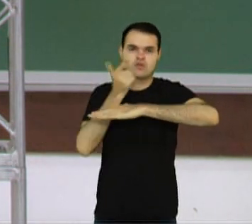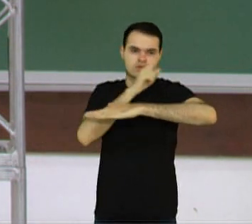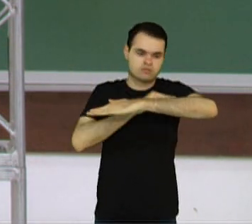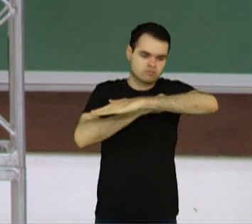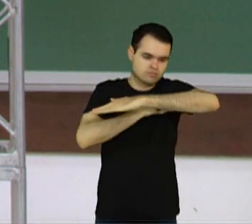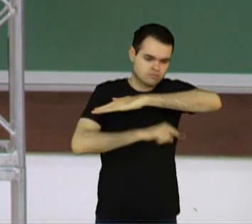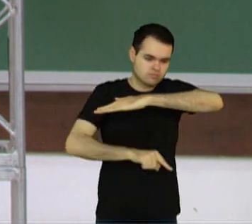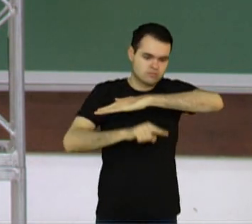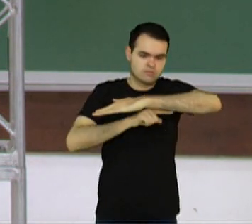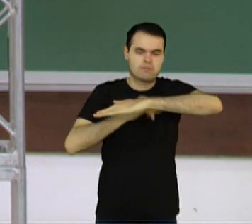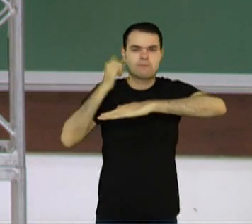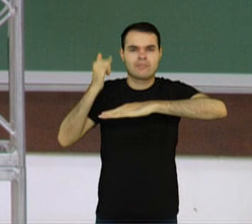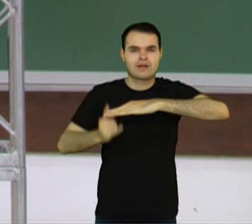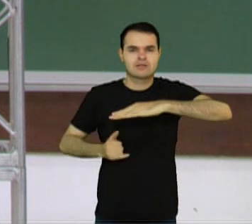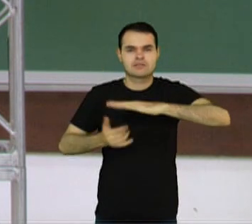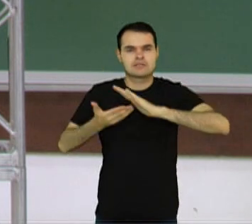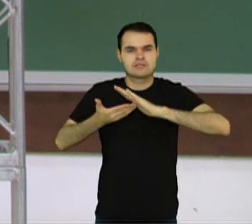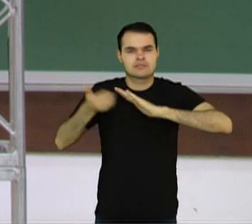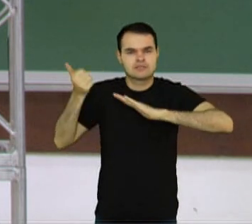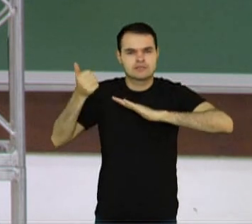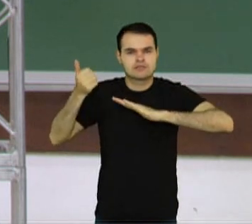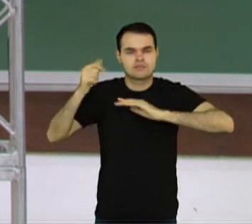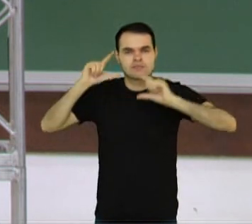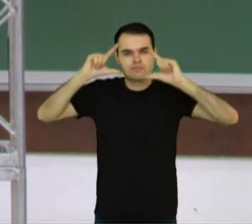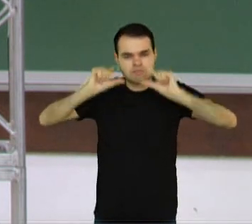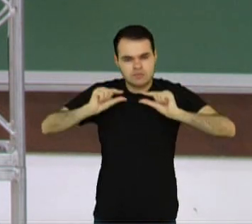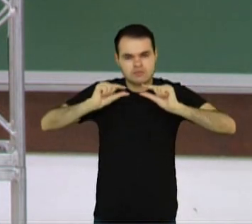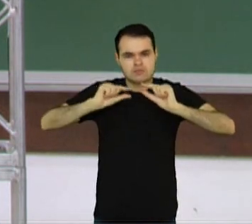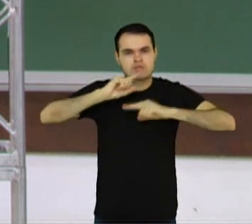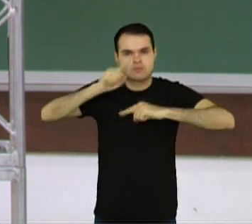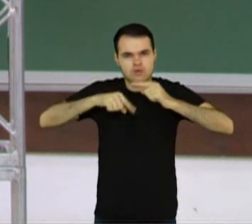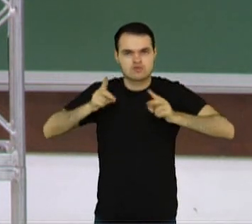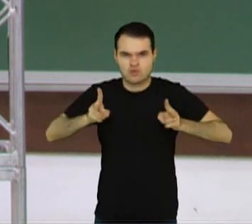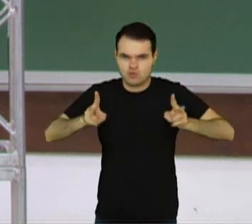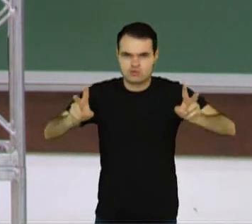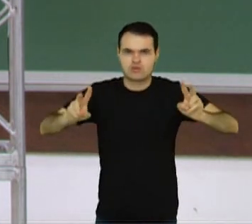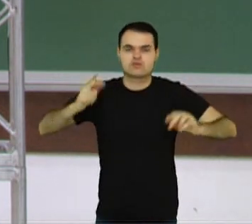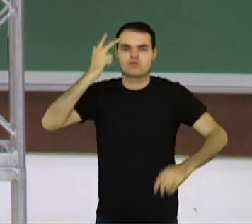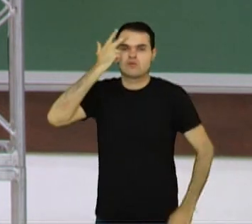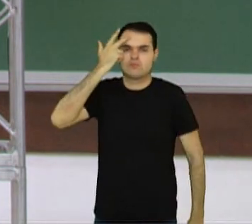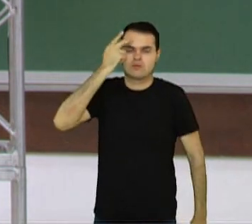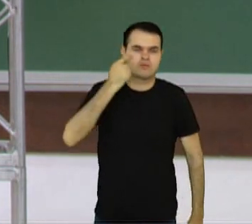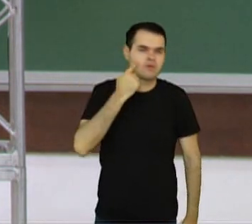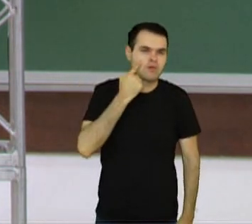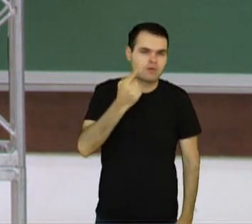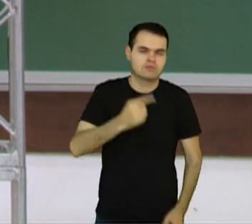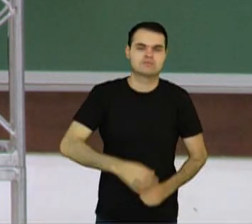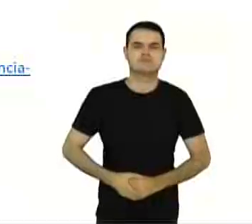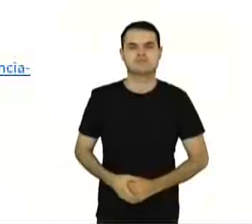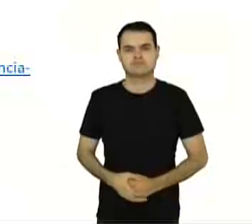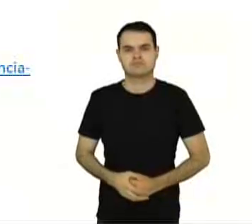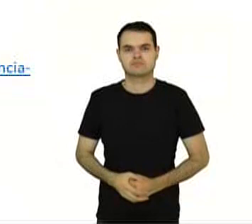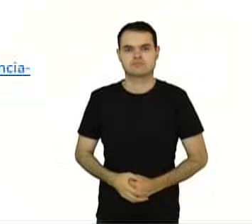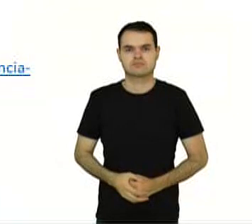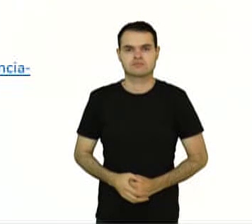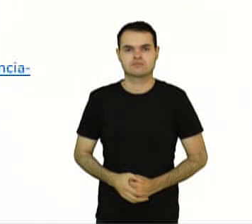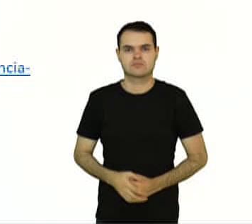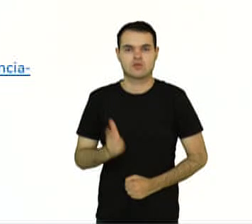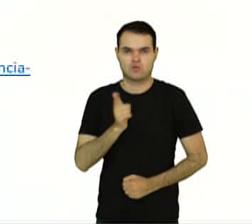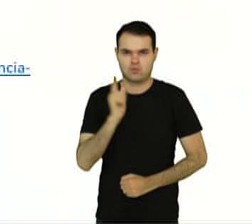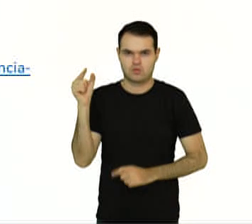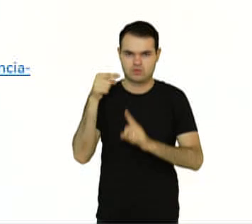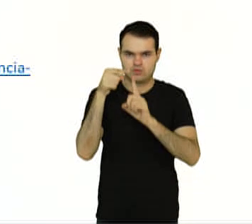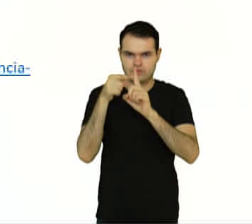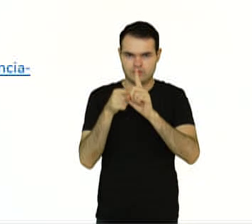como se minimizasse essa diferença e depois dá o seu devido segmento. Então, olha a descrição que temos ali, ó. Outro tipo